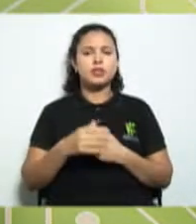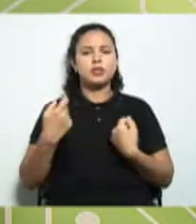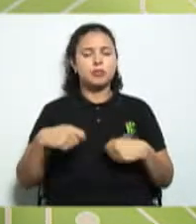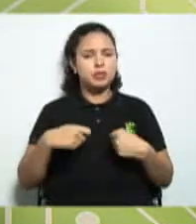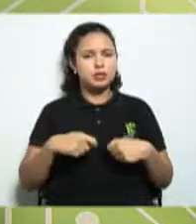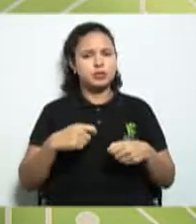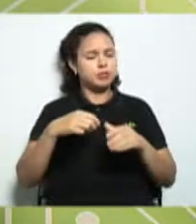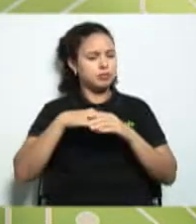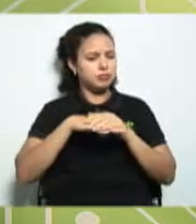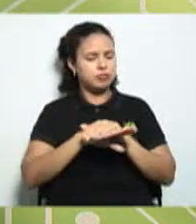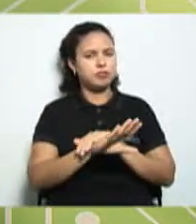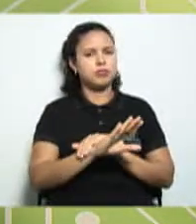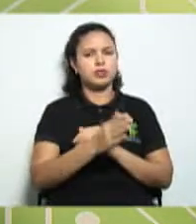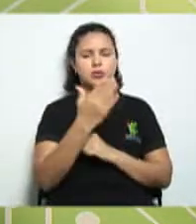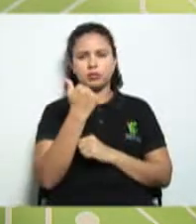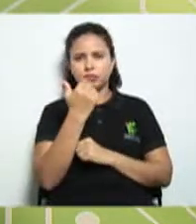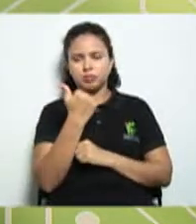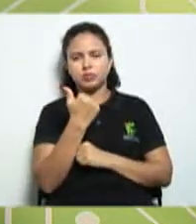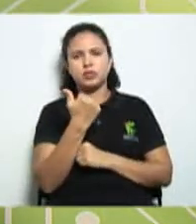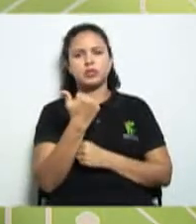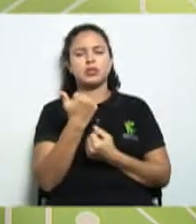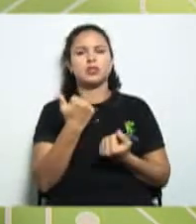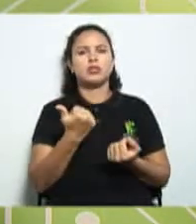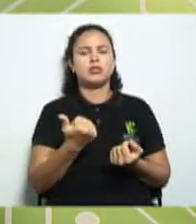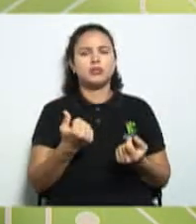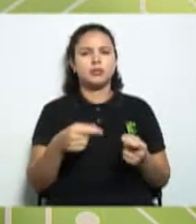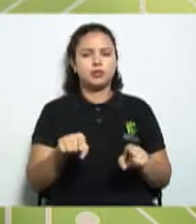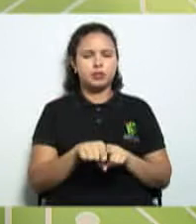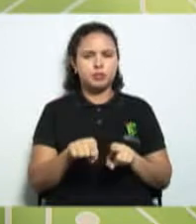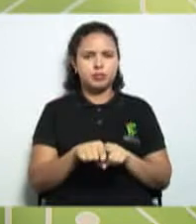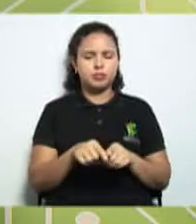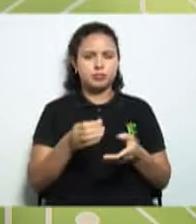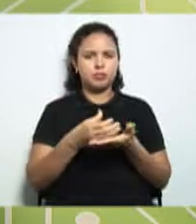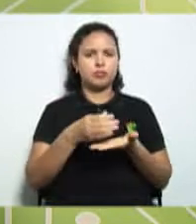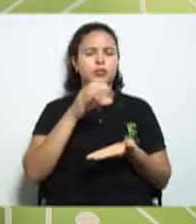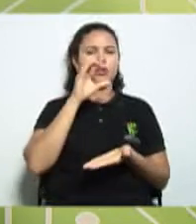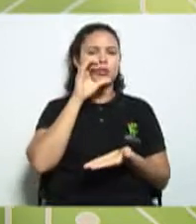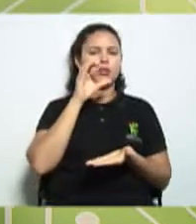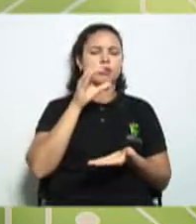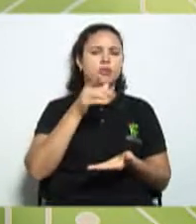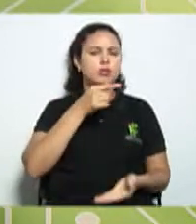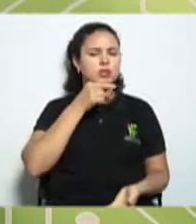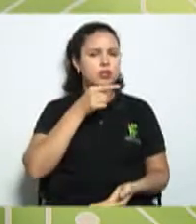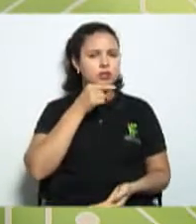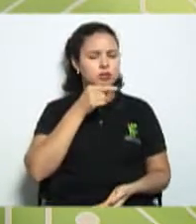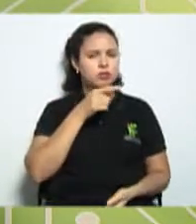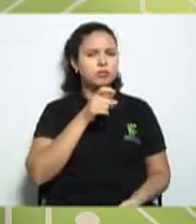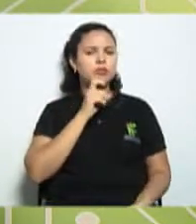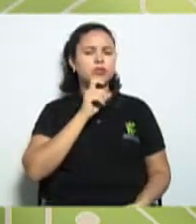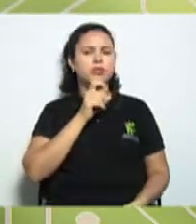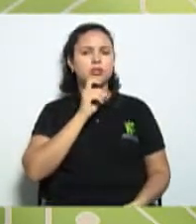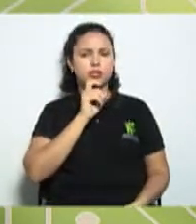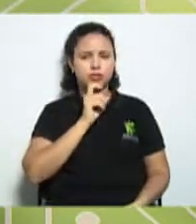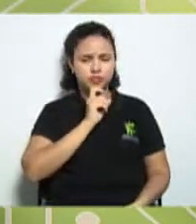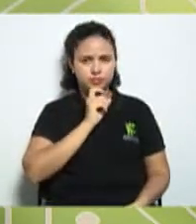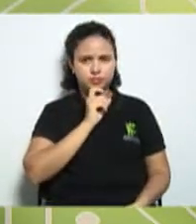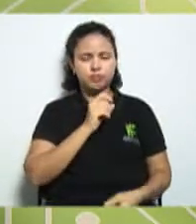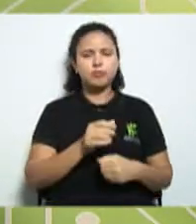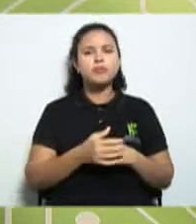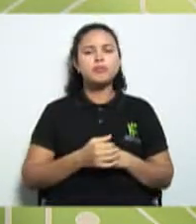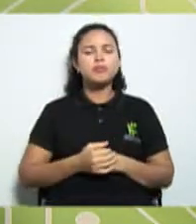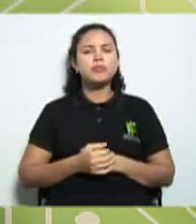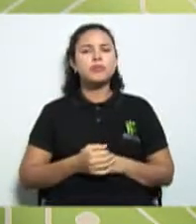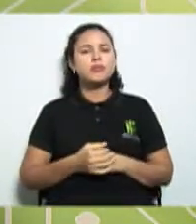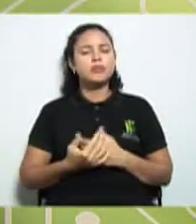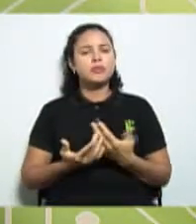os alimentos, você precisa para poder beber uma água, né, mais gelada, tá?